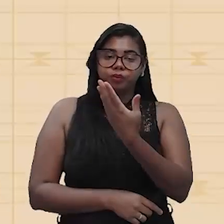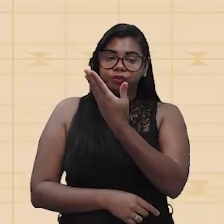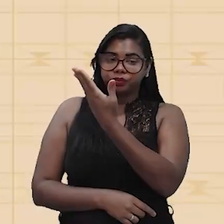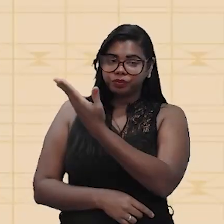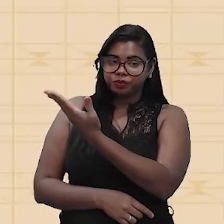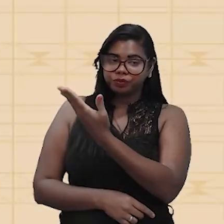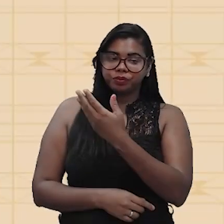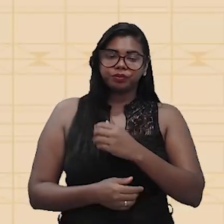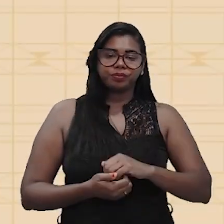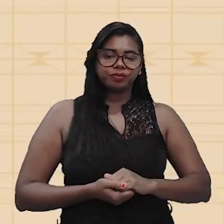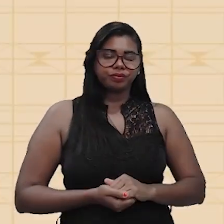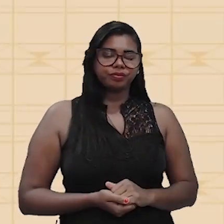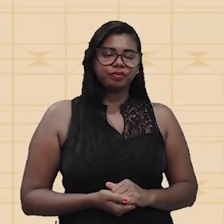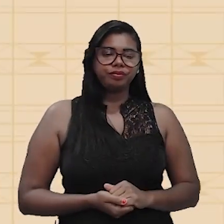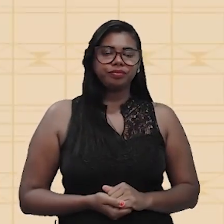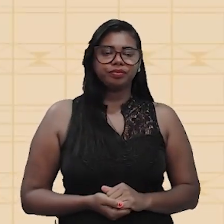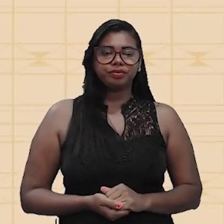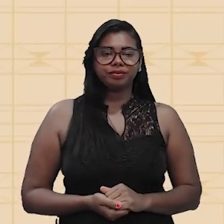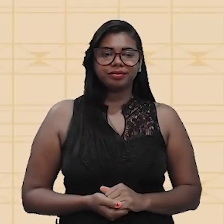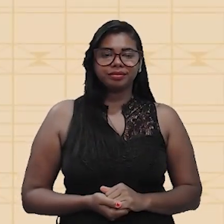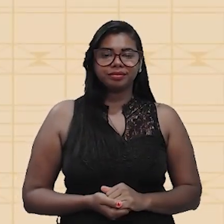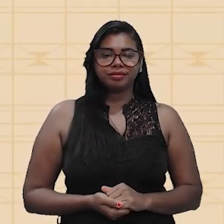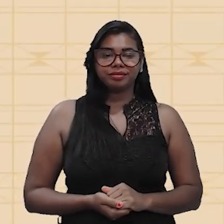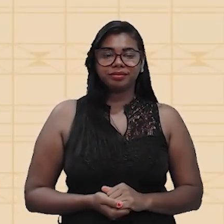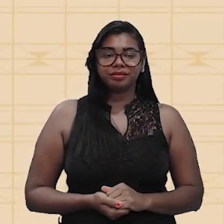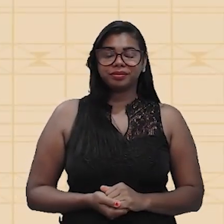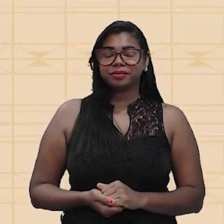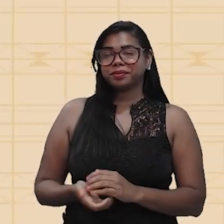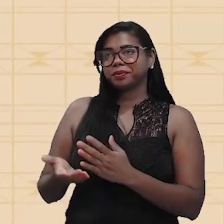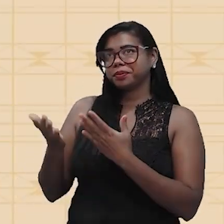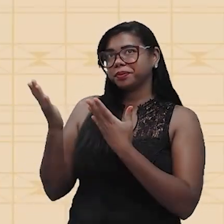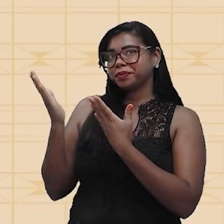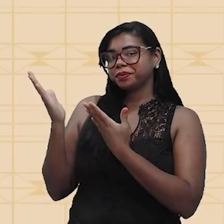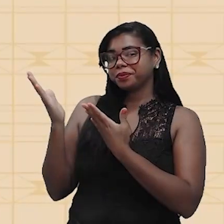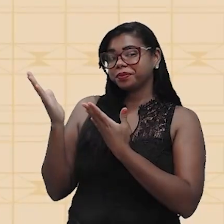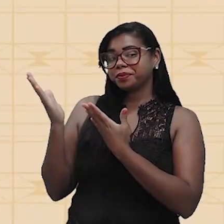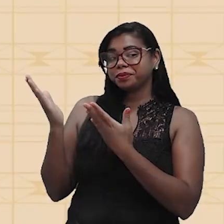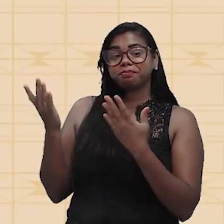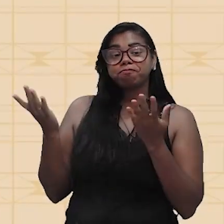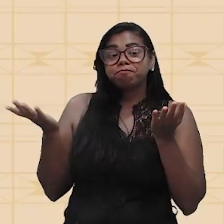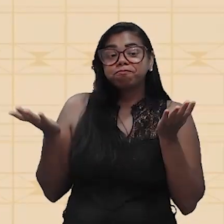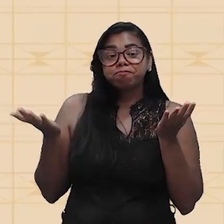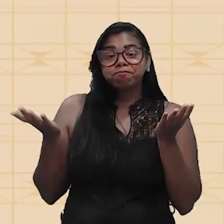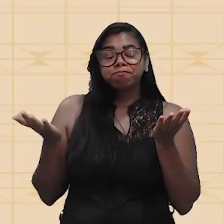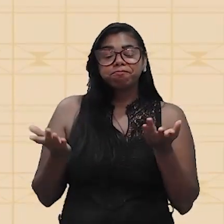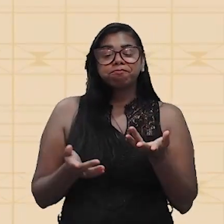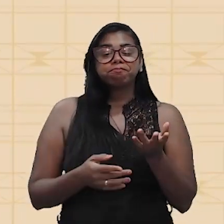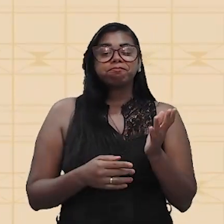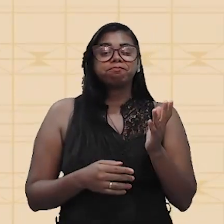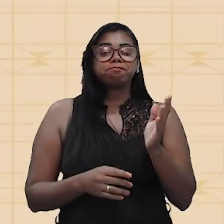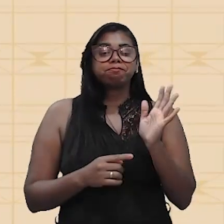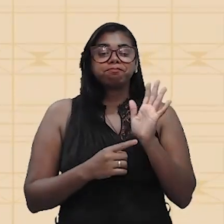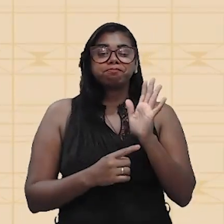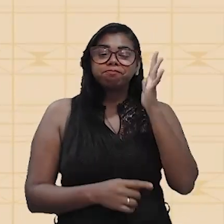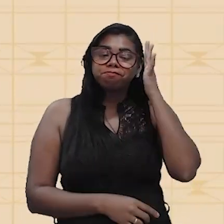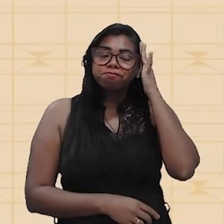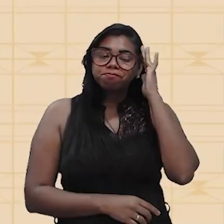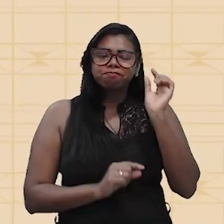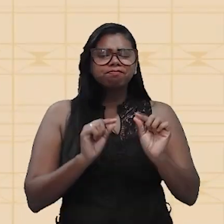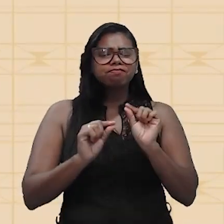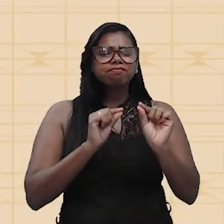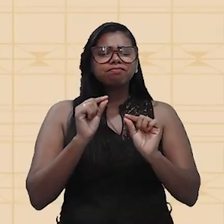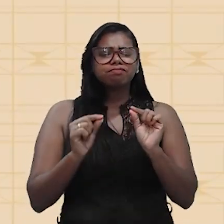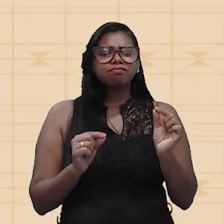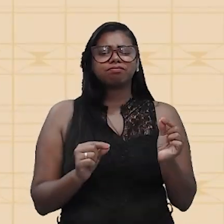Belezinha? Mas aí, ó, qual é a vantagem e desvantagem? Daqui a pouco a gente vai entender que quando a gente faz uma ligação